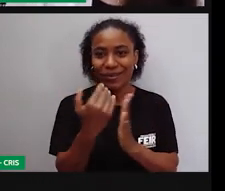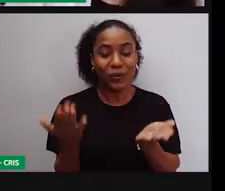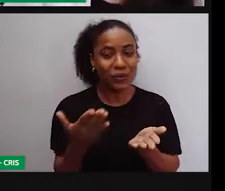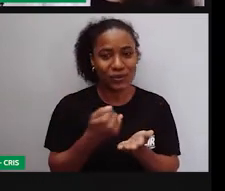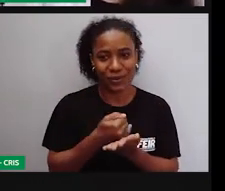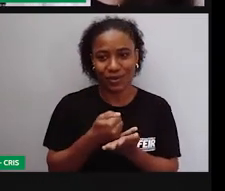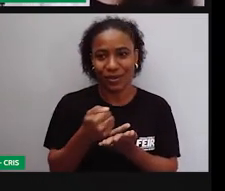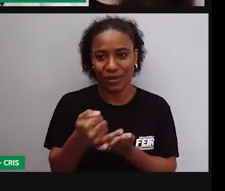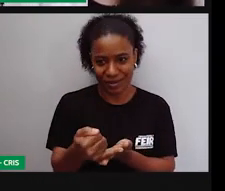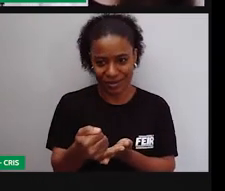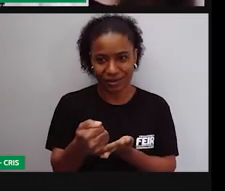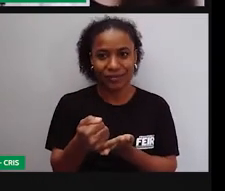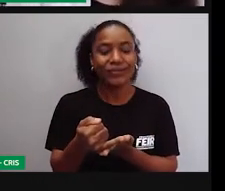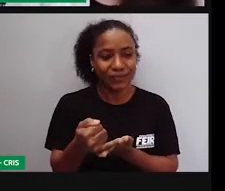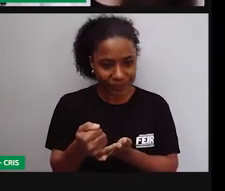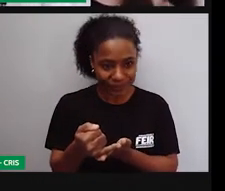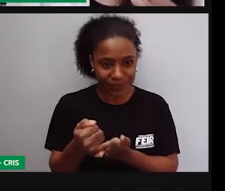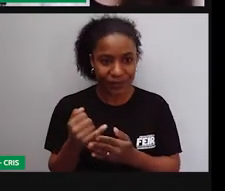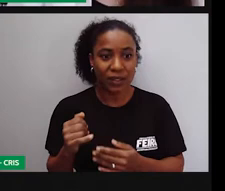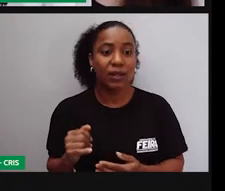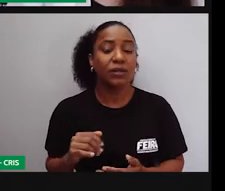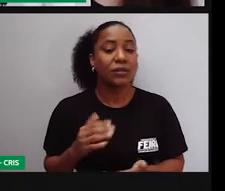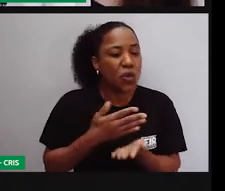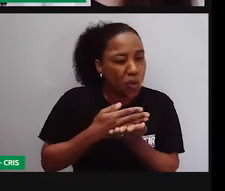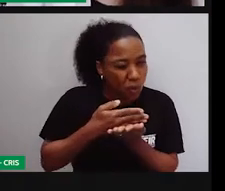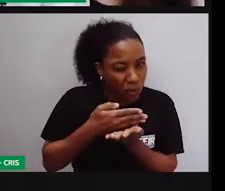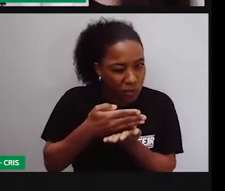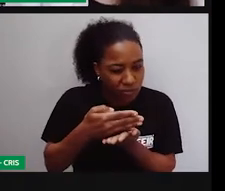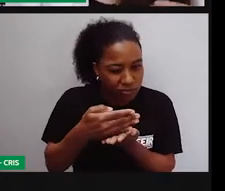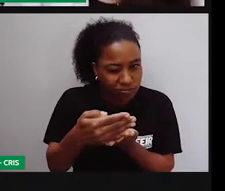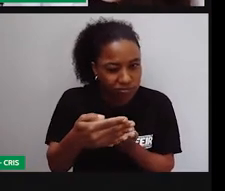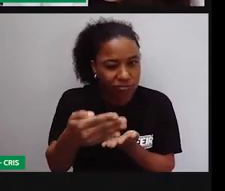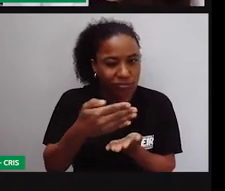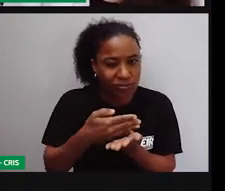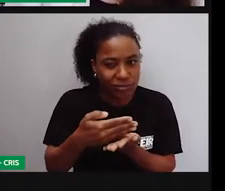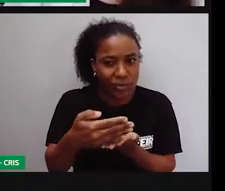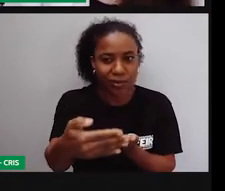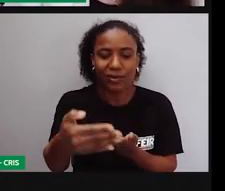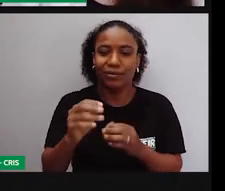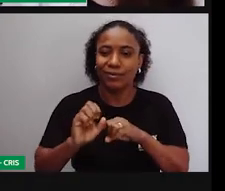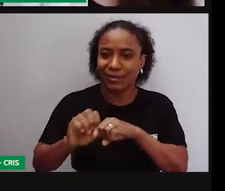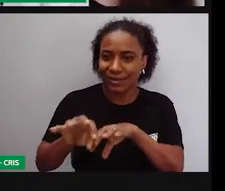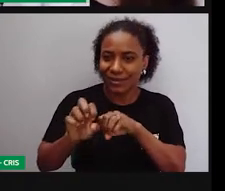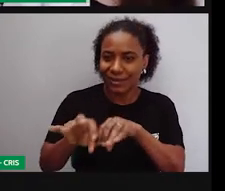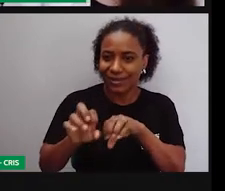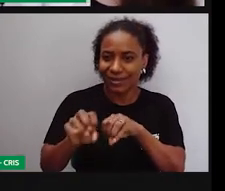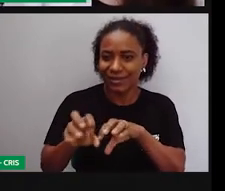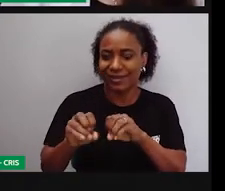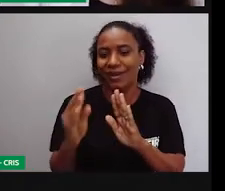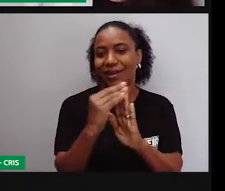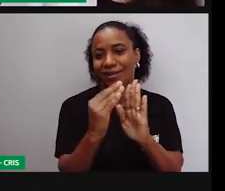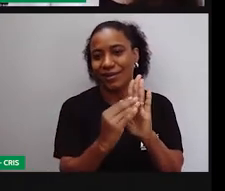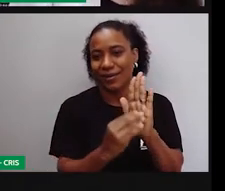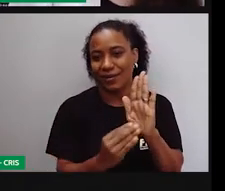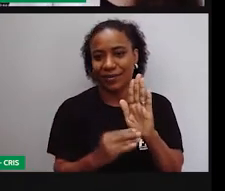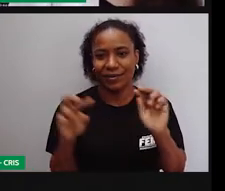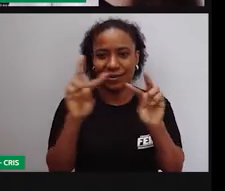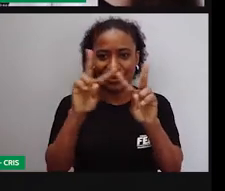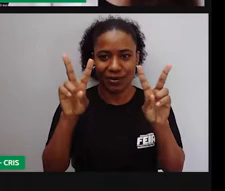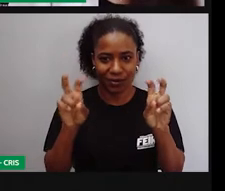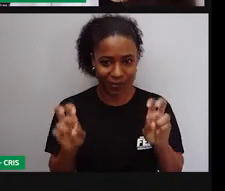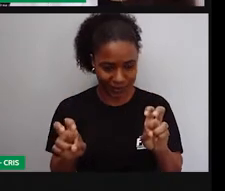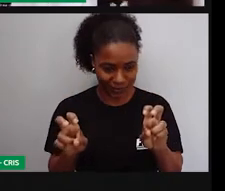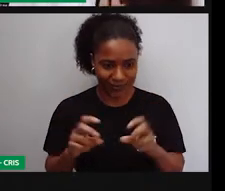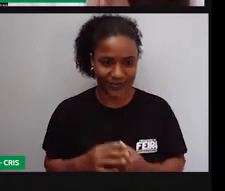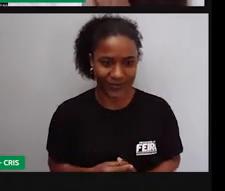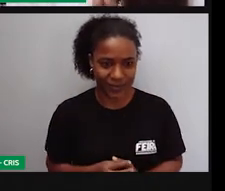vocês entendam que, na verdade, é o começo. É uma introdução a esse conteúdo, porque nós vamos mostrar para